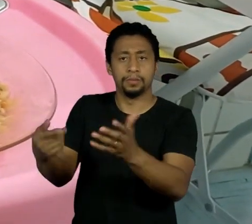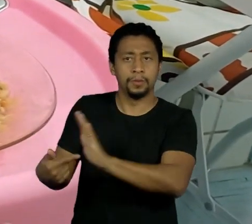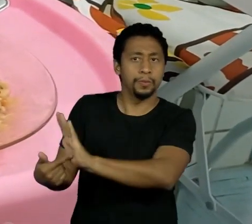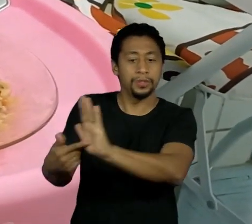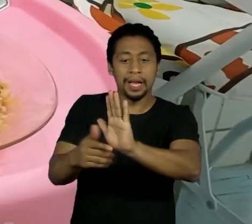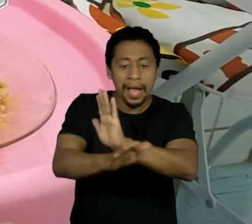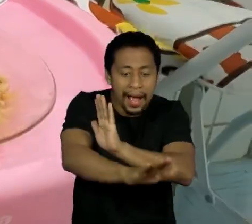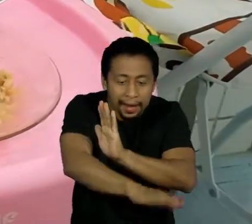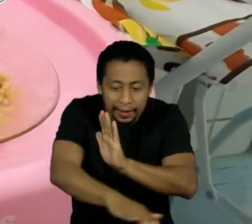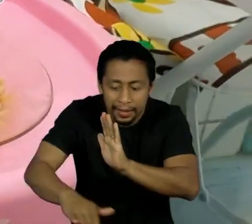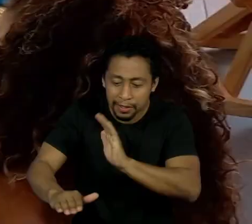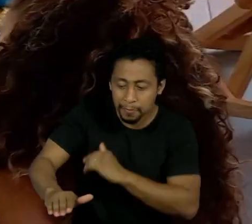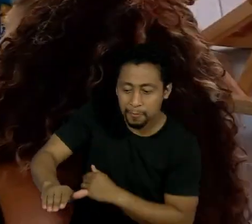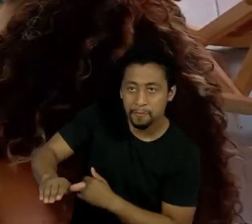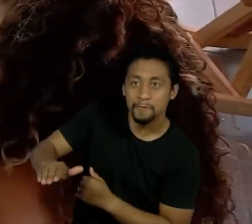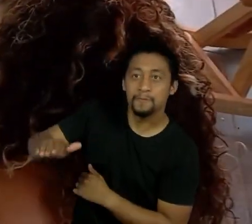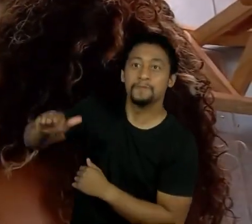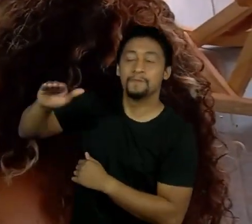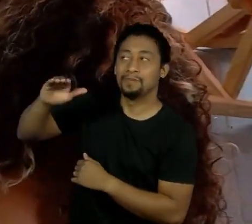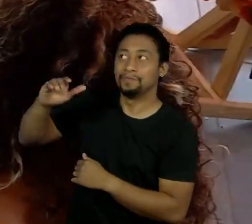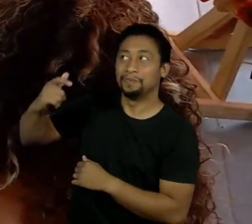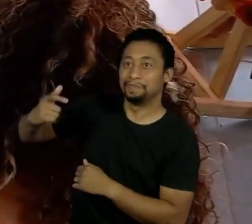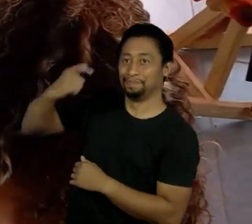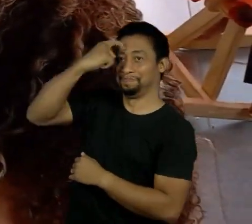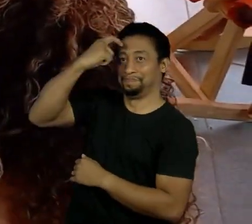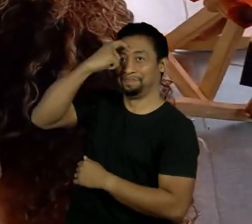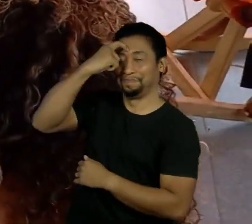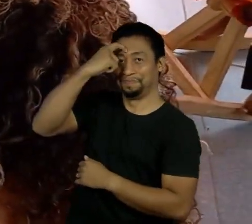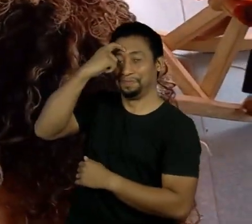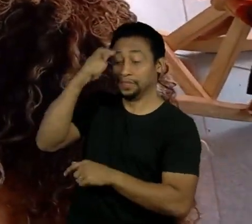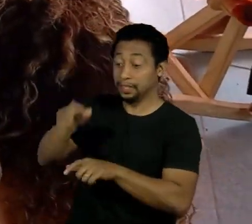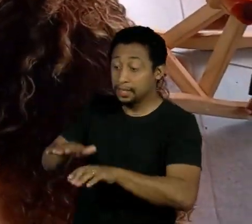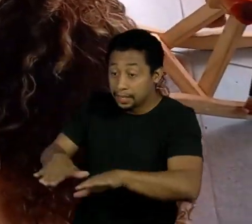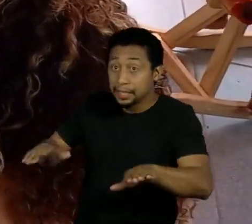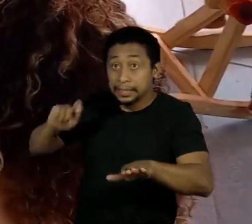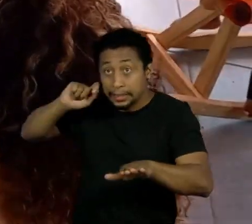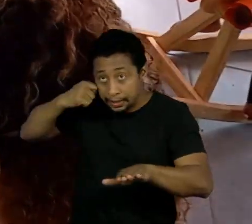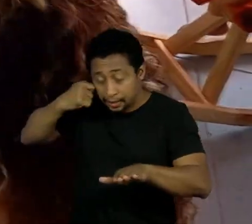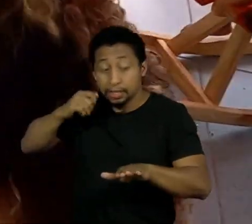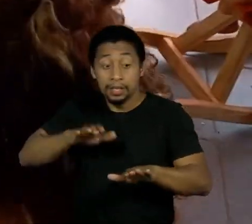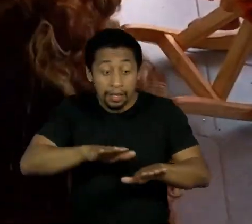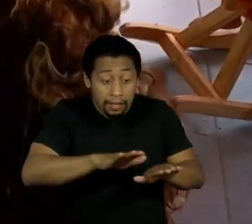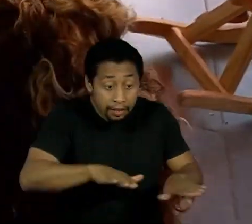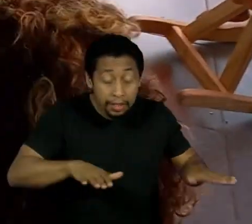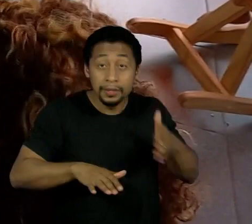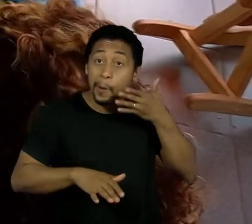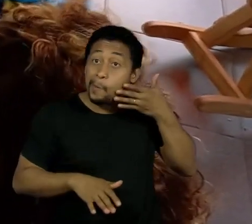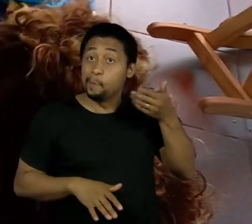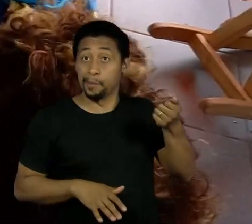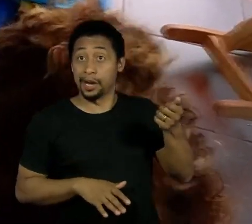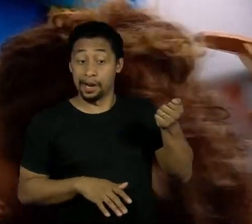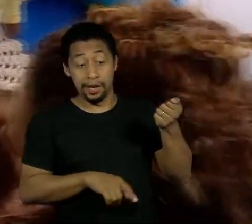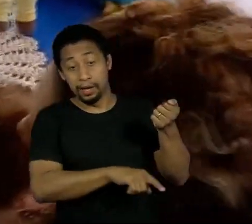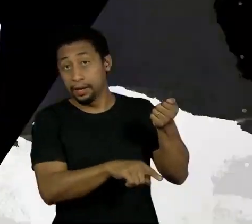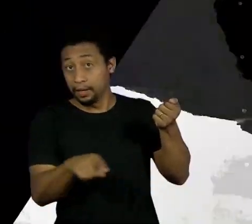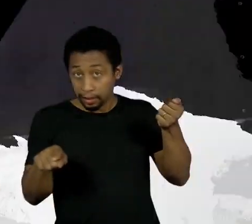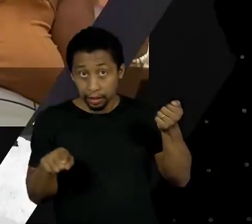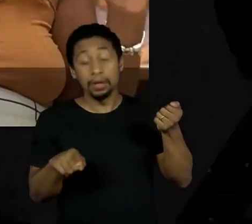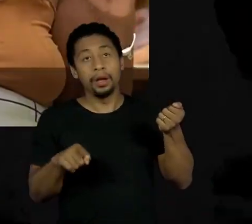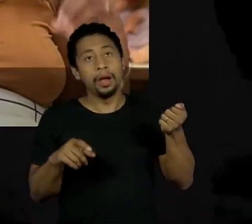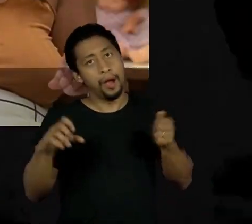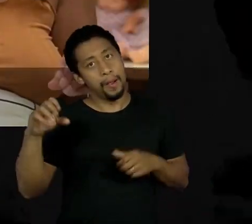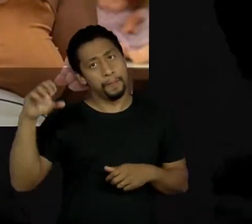essas crianças pretas e para as crianças brancas e não negras, não racializadas,